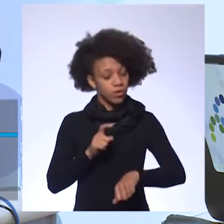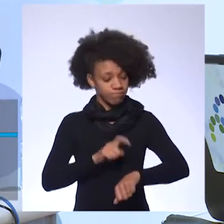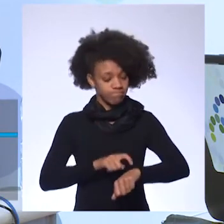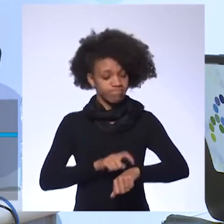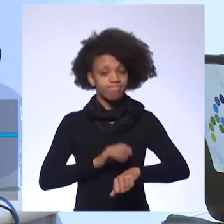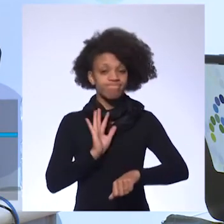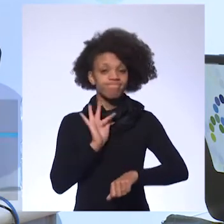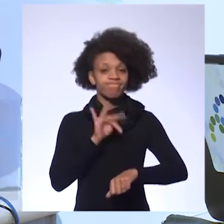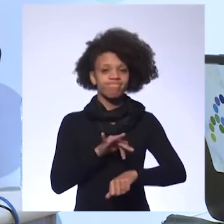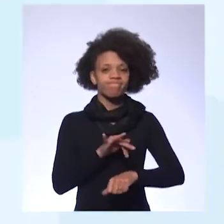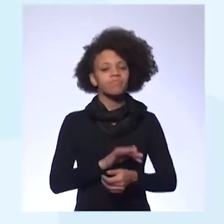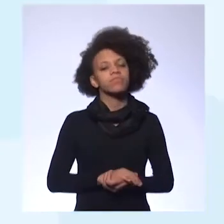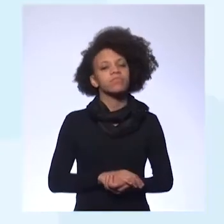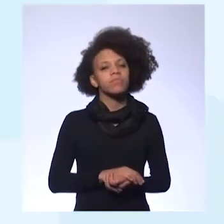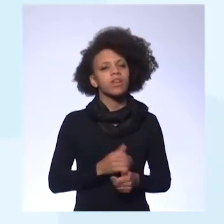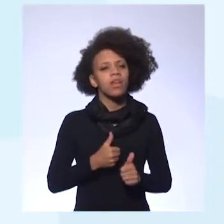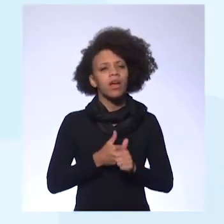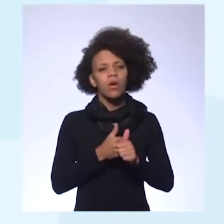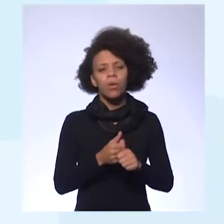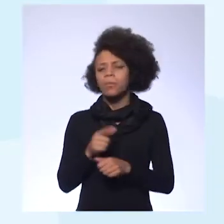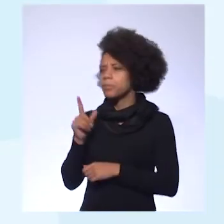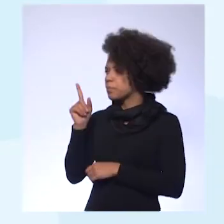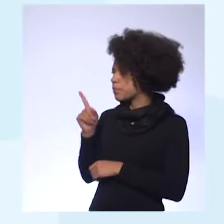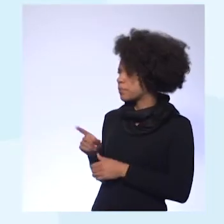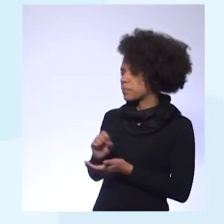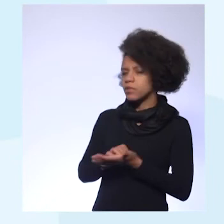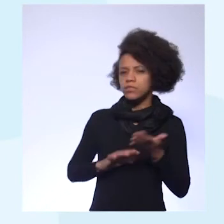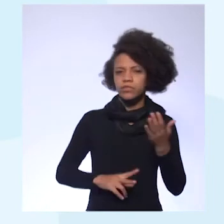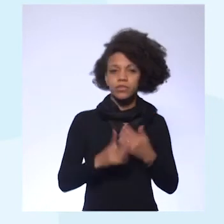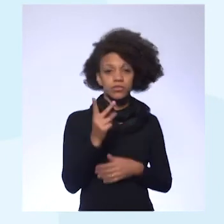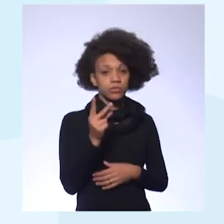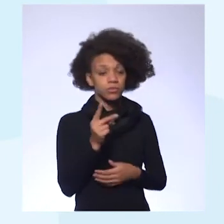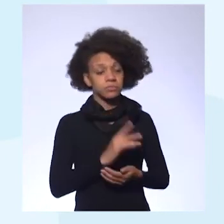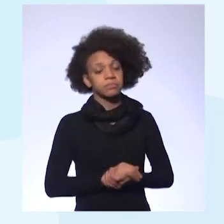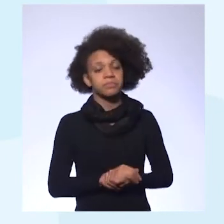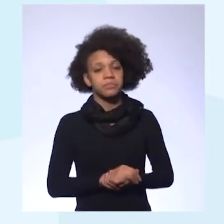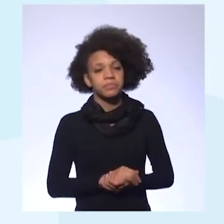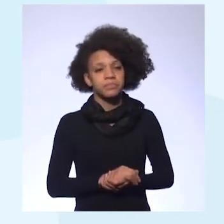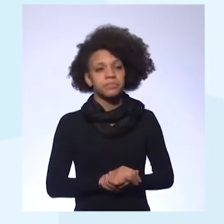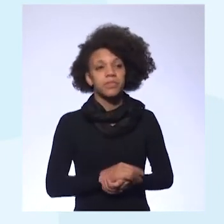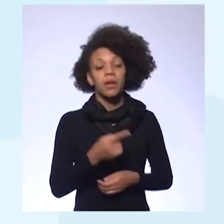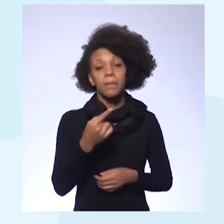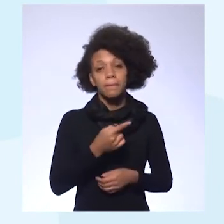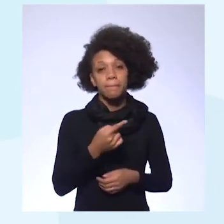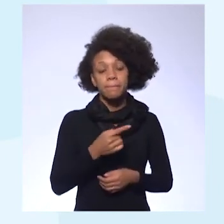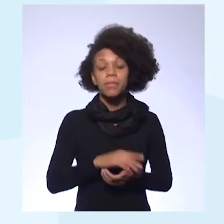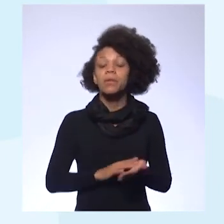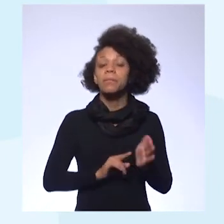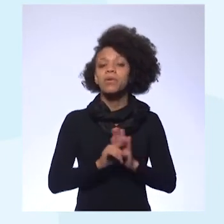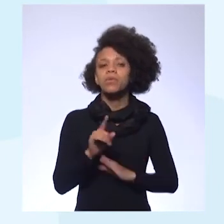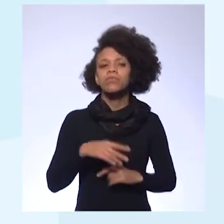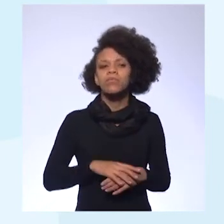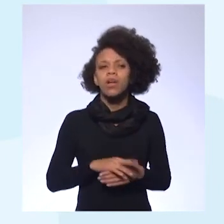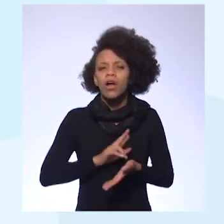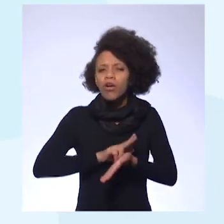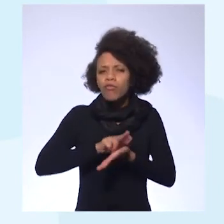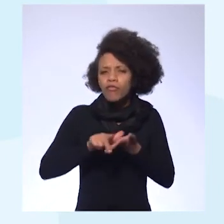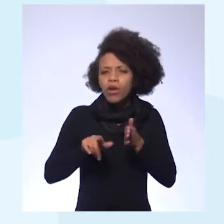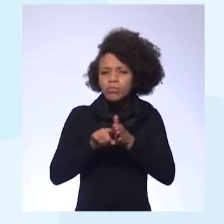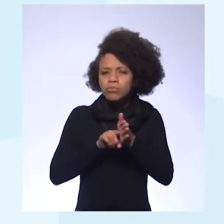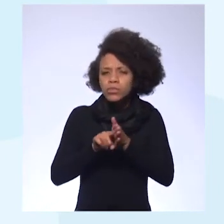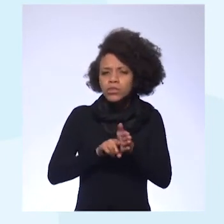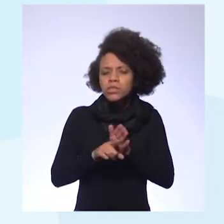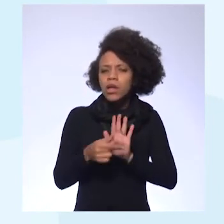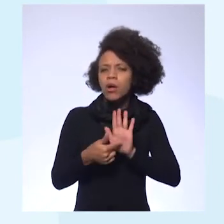da nossa aula. Acompanhem conosco a atividade 2. Primeira questão. Muitos estudos apontam